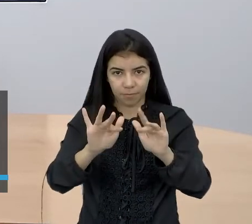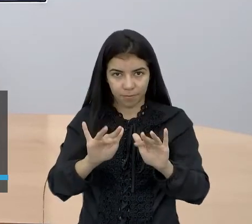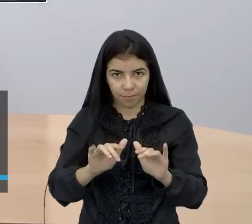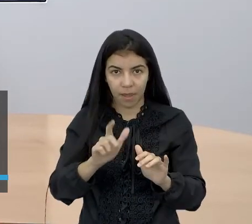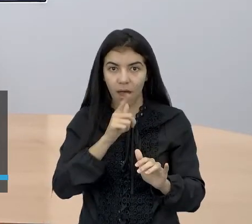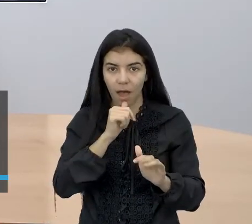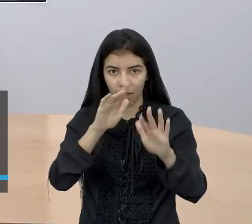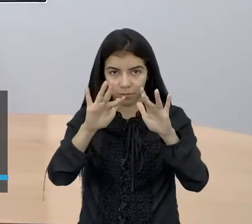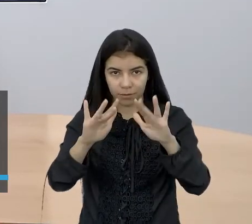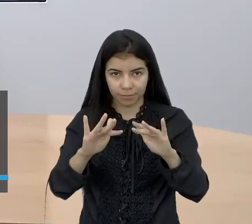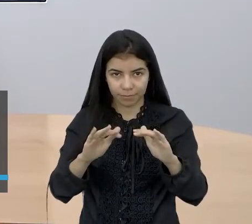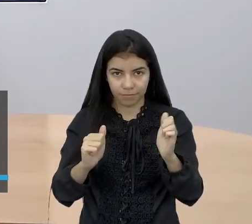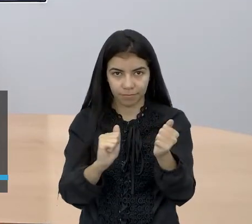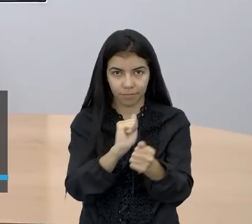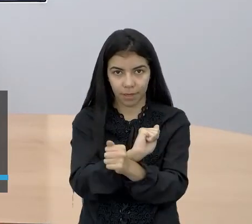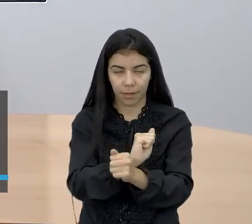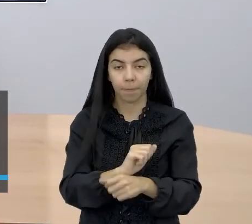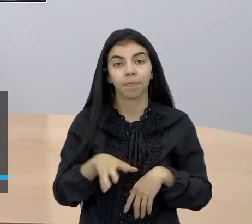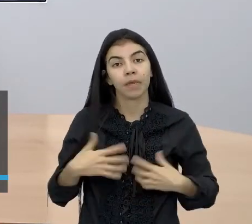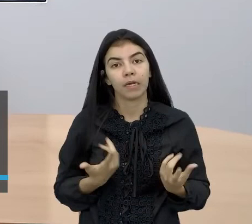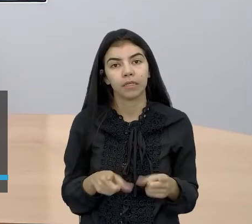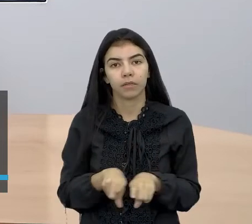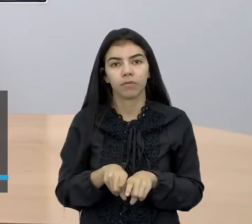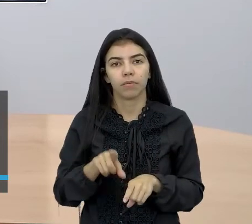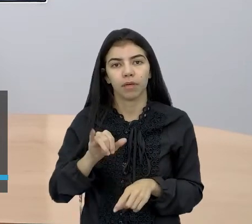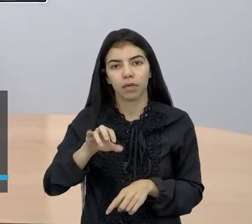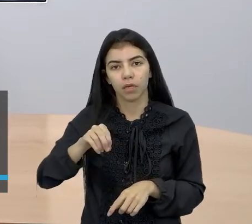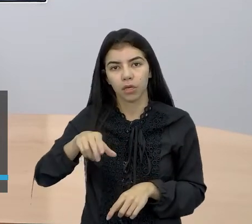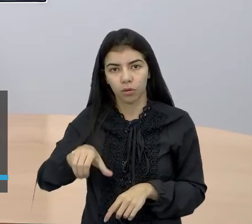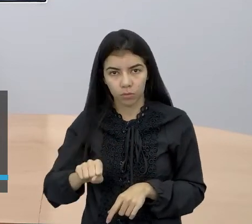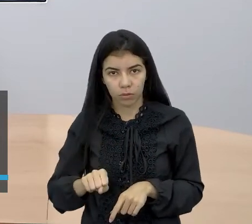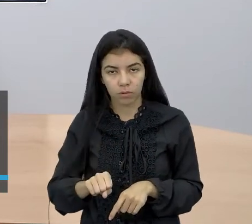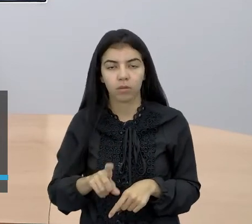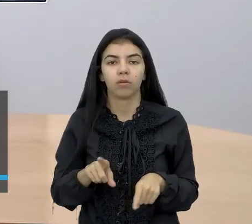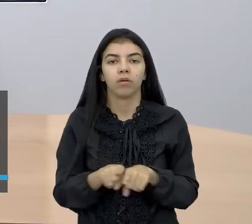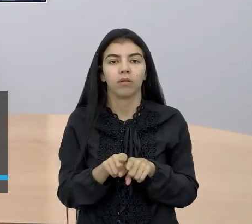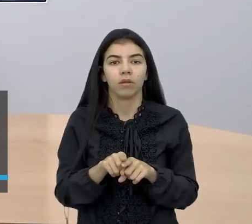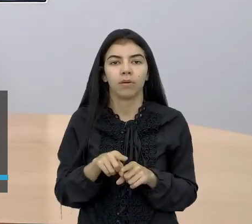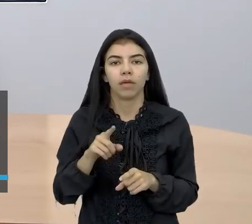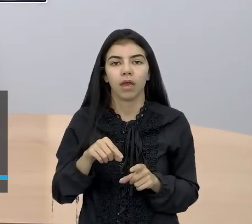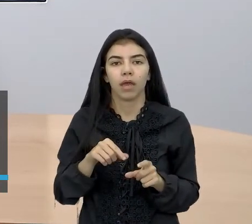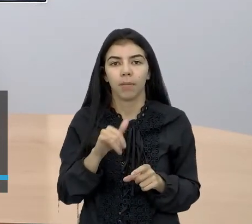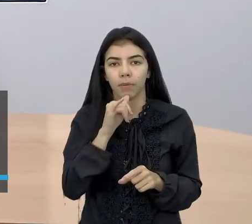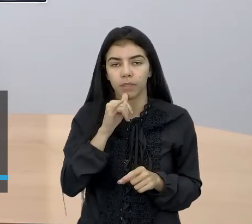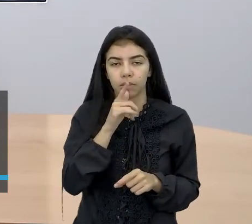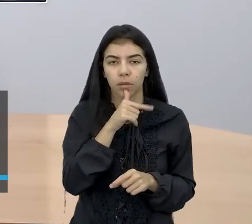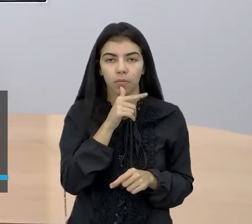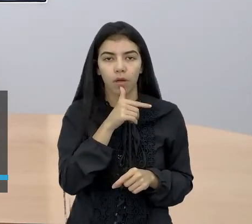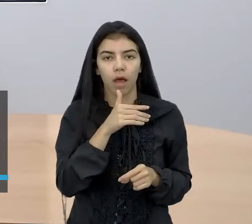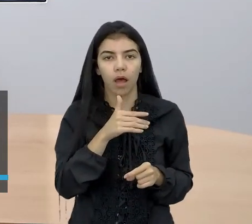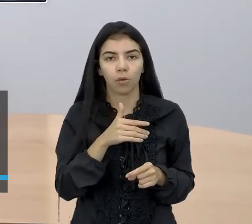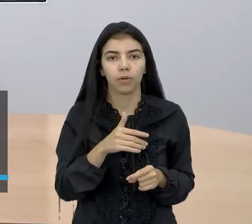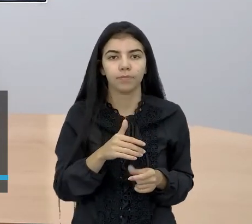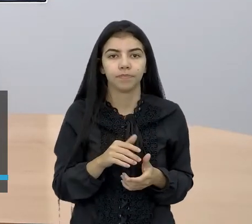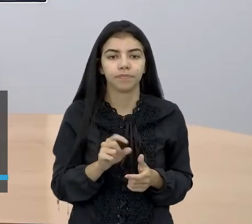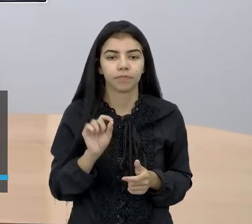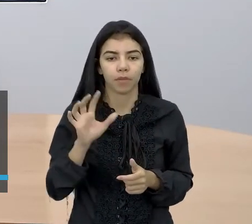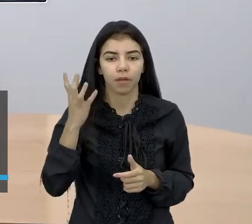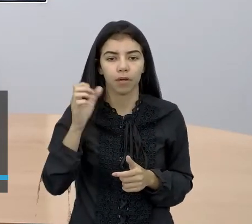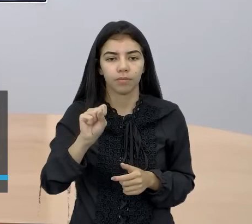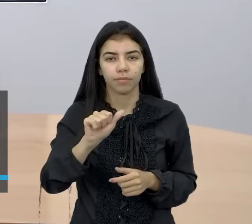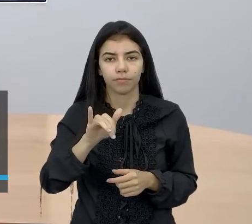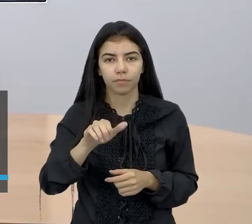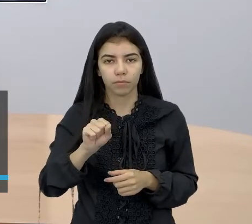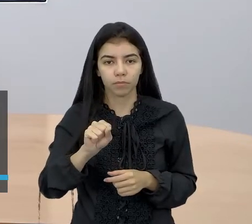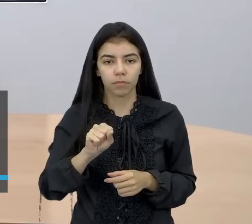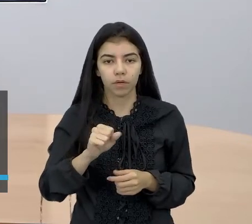Bom, a gente também tem os íons presentes por conta de quando você coloca água, por exemplo, os sais